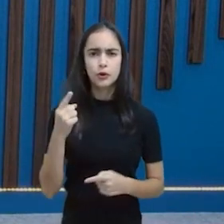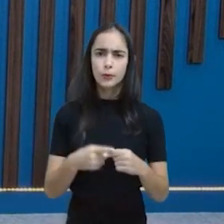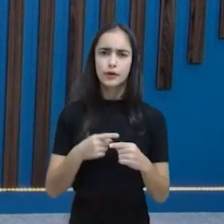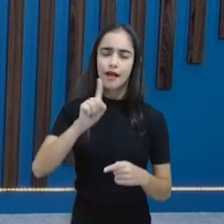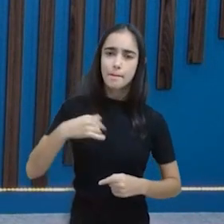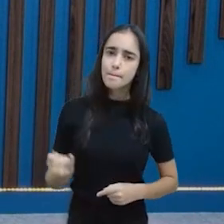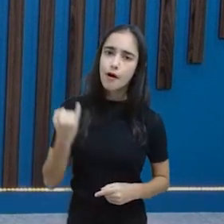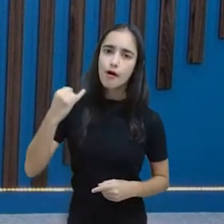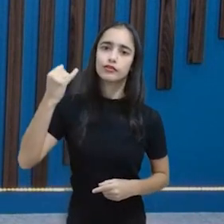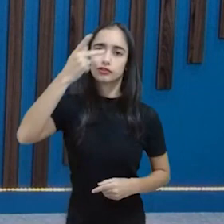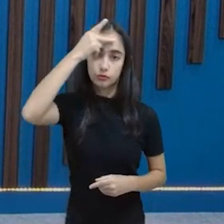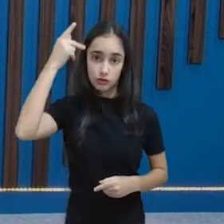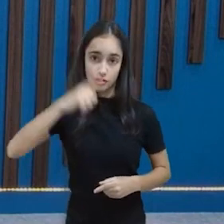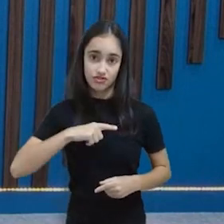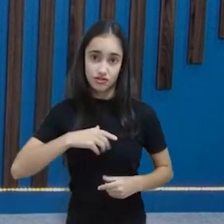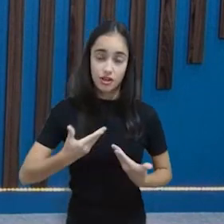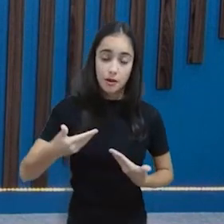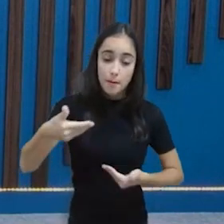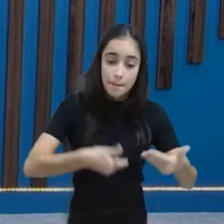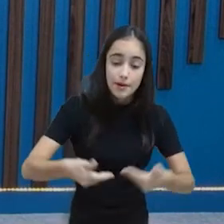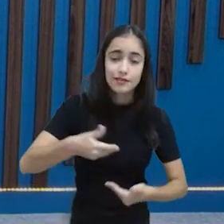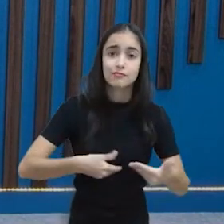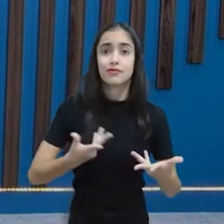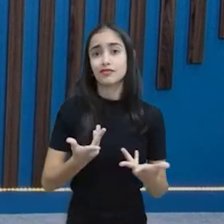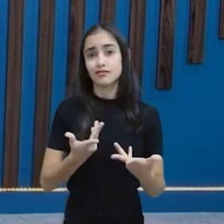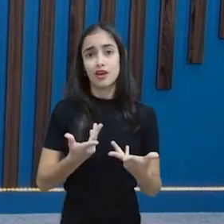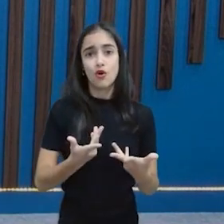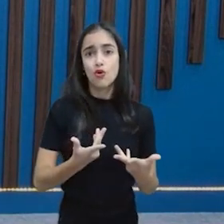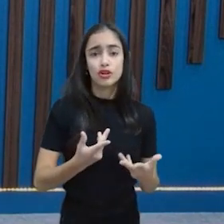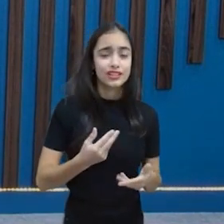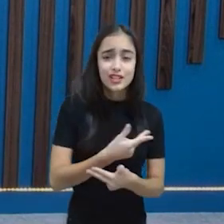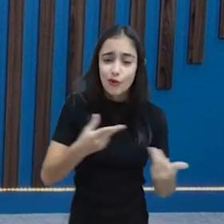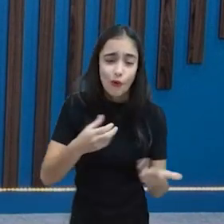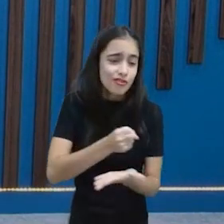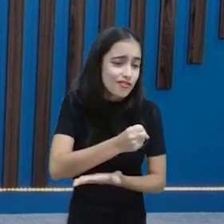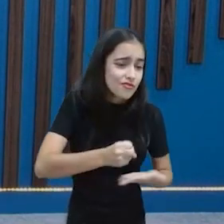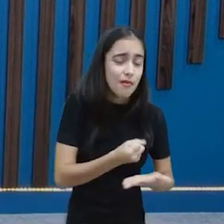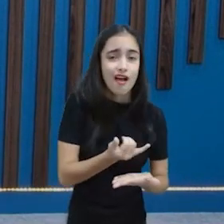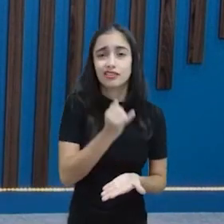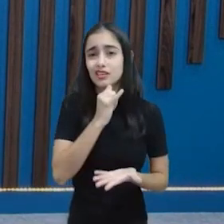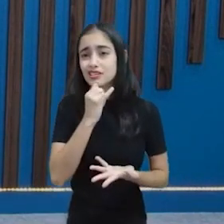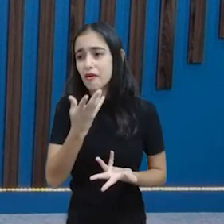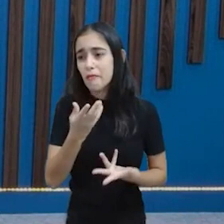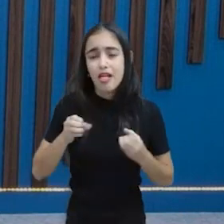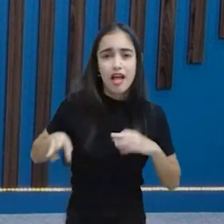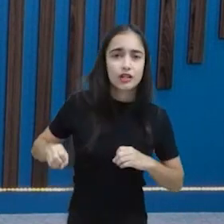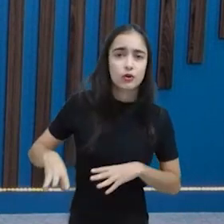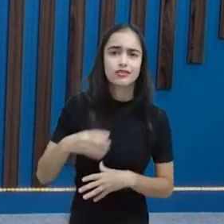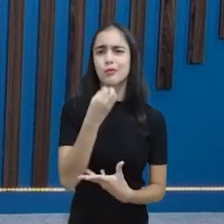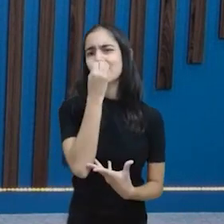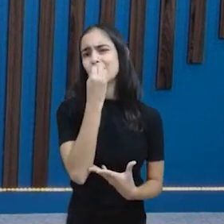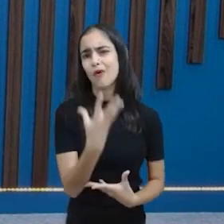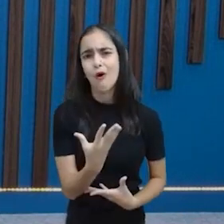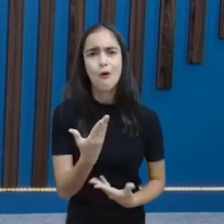possam viver dignamente, né? Acesso a saneamento básico, acesso à educação de qualidade, a inserção